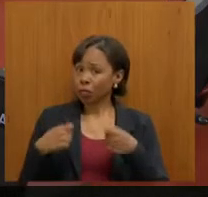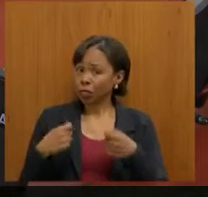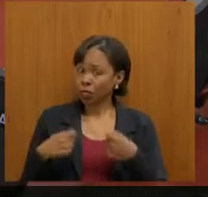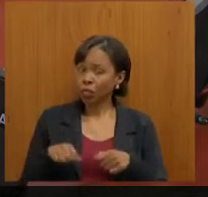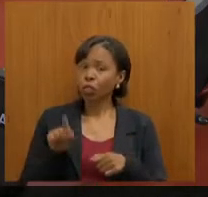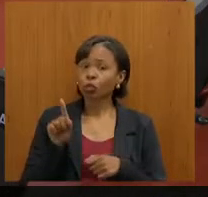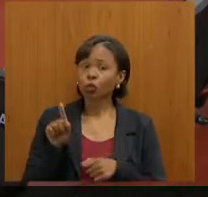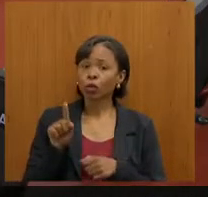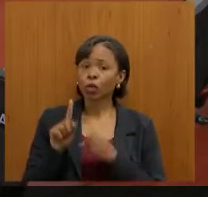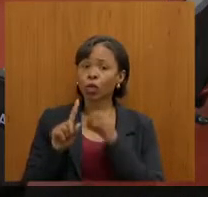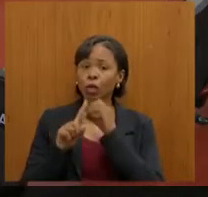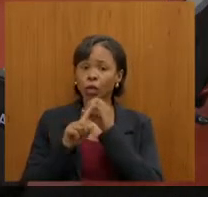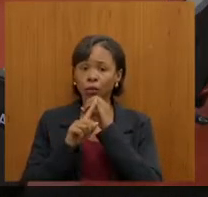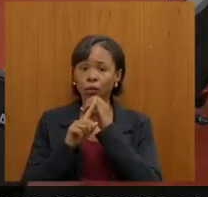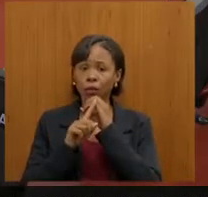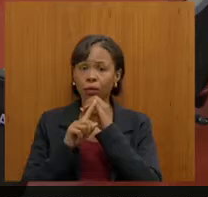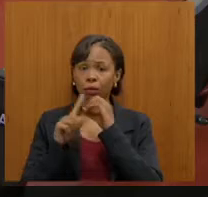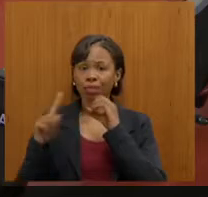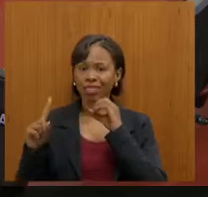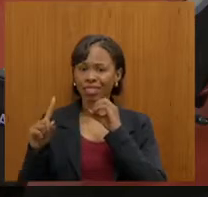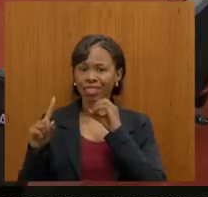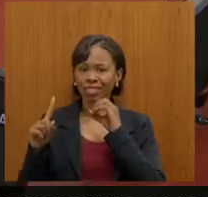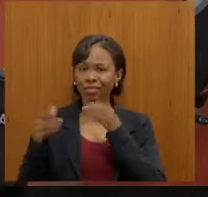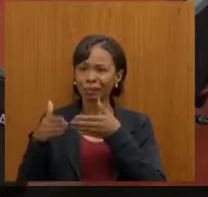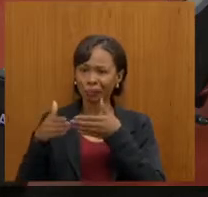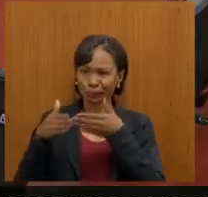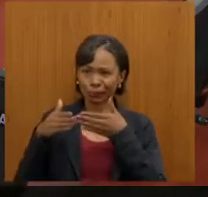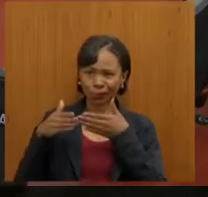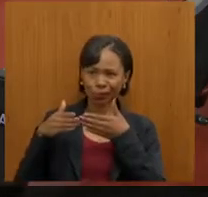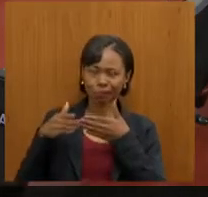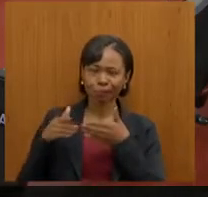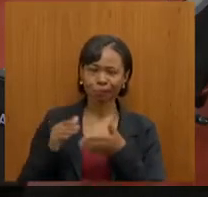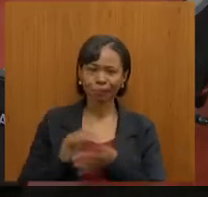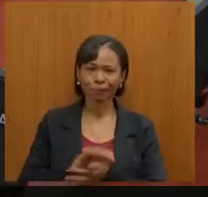senhora é desabilite o seu habilite o seu microfone